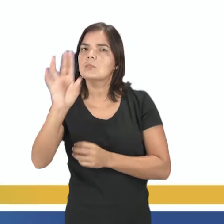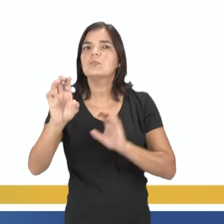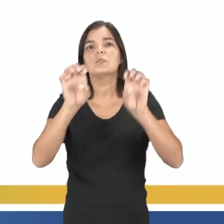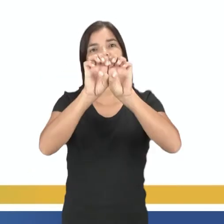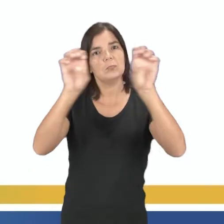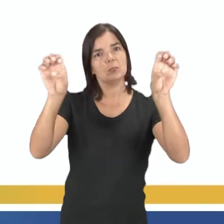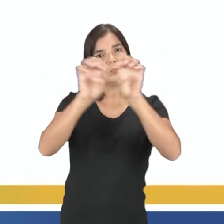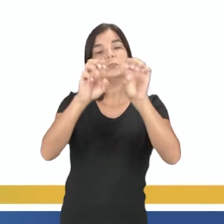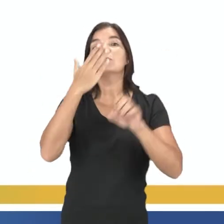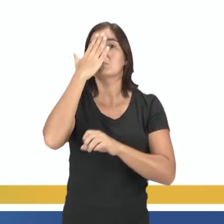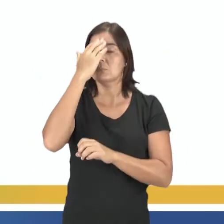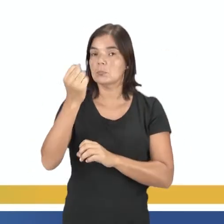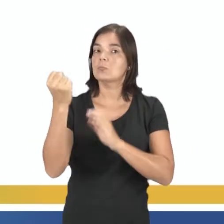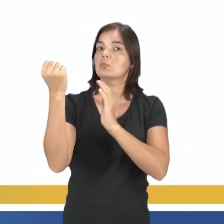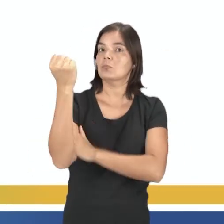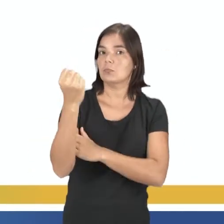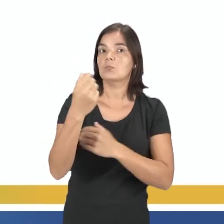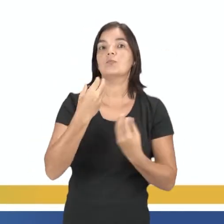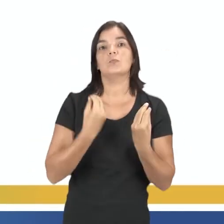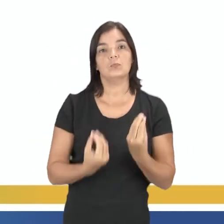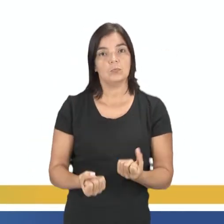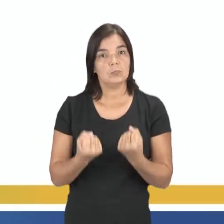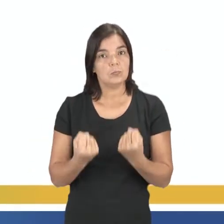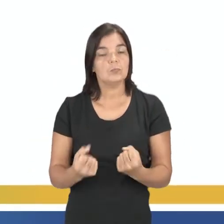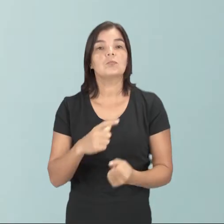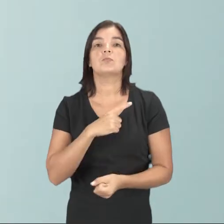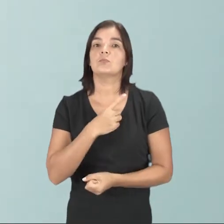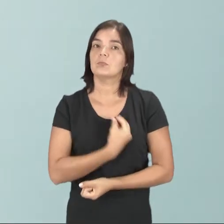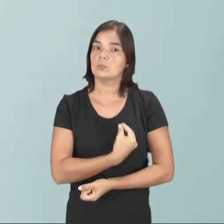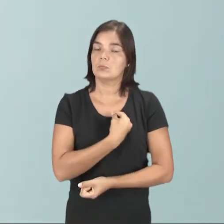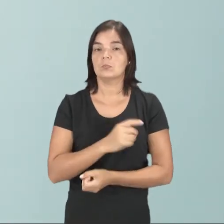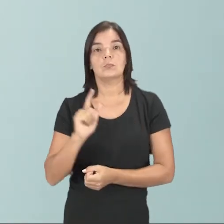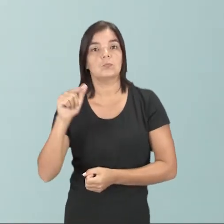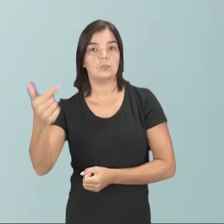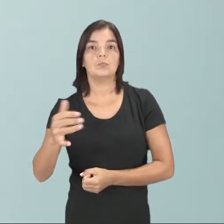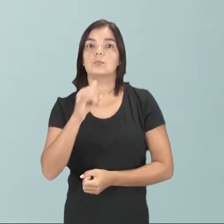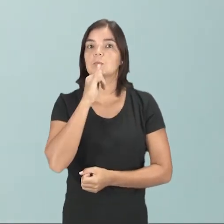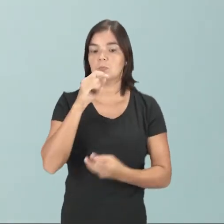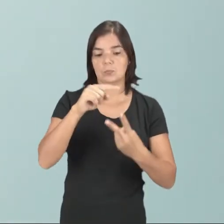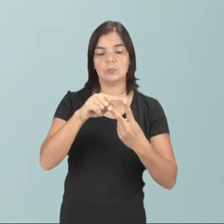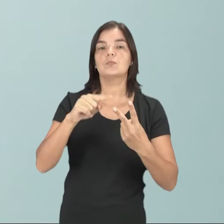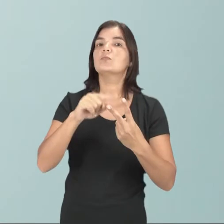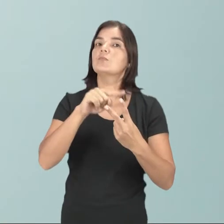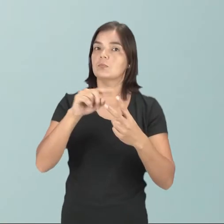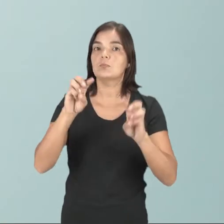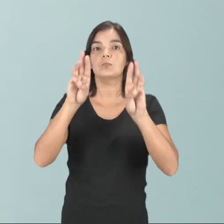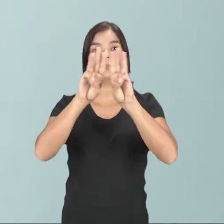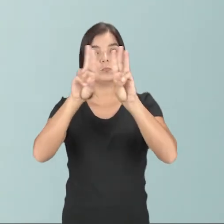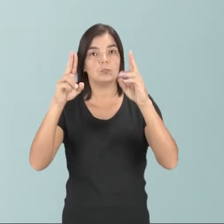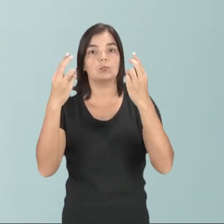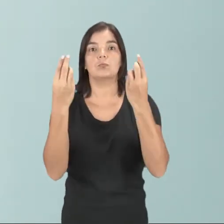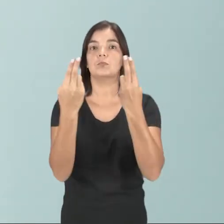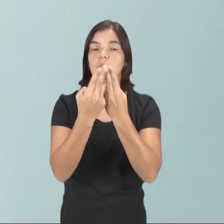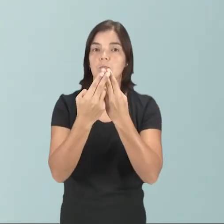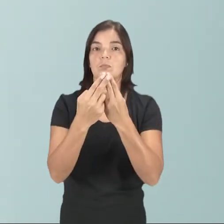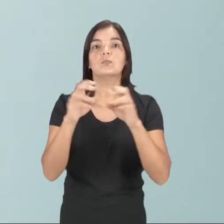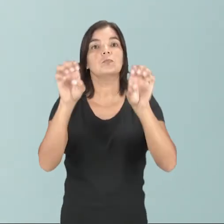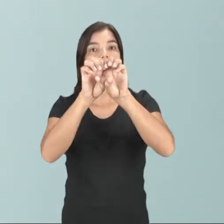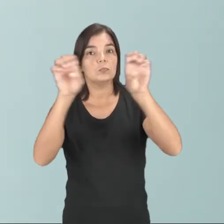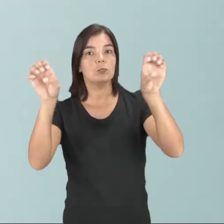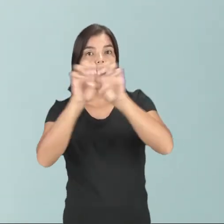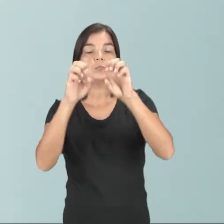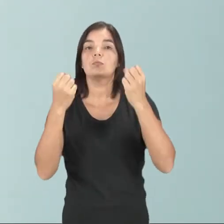você saber, de fato, a força que um corpo exerce na presença de um outro. Digamos que você tenha duas massas. A equação de